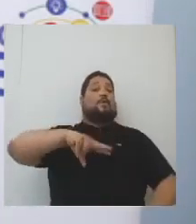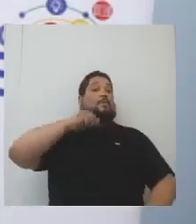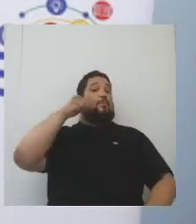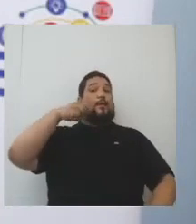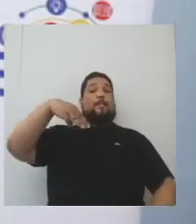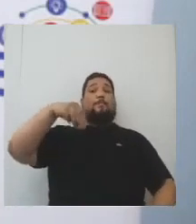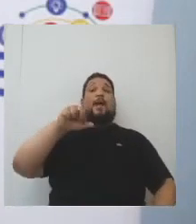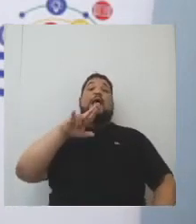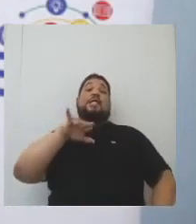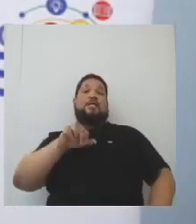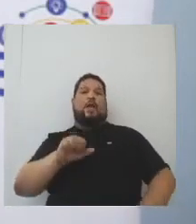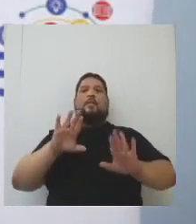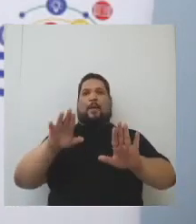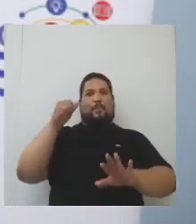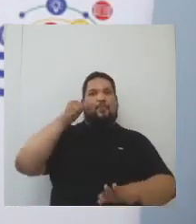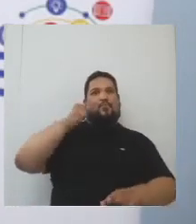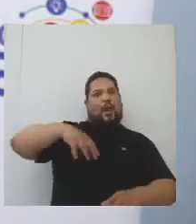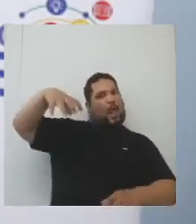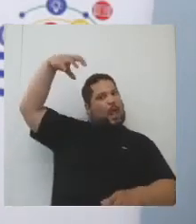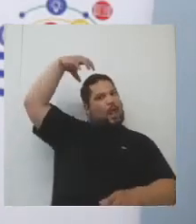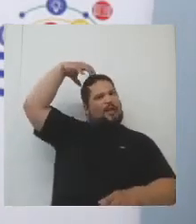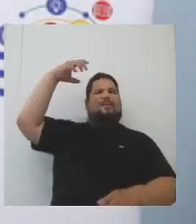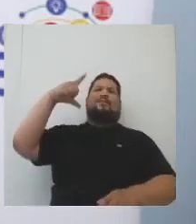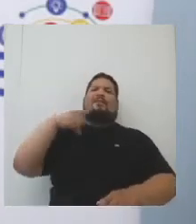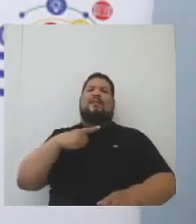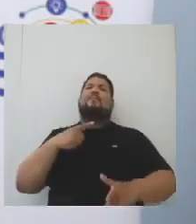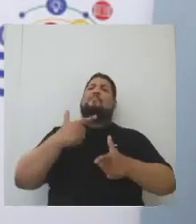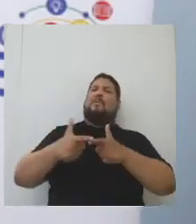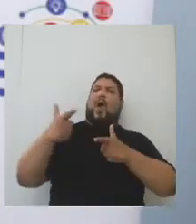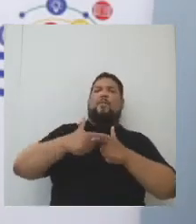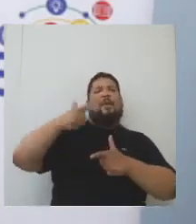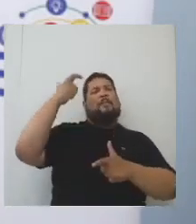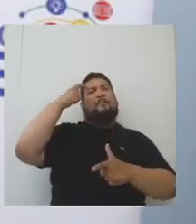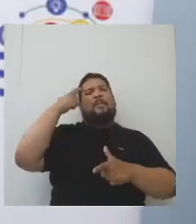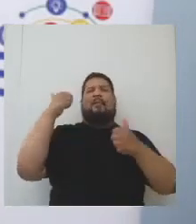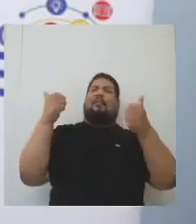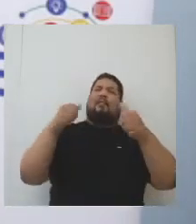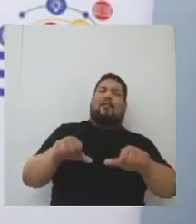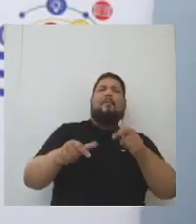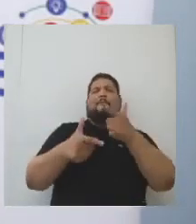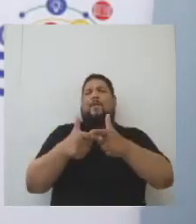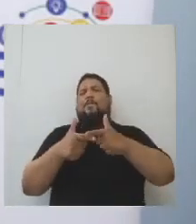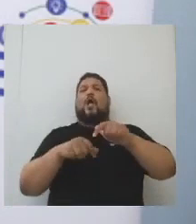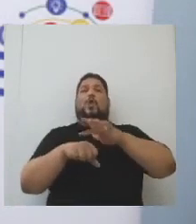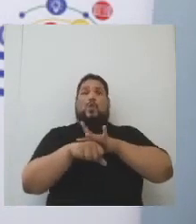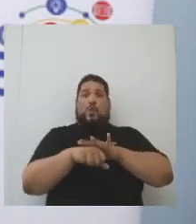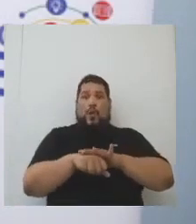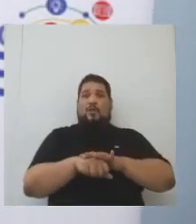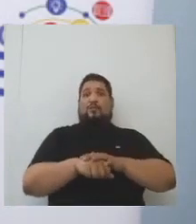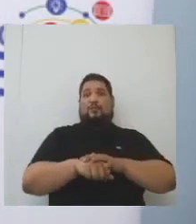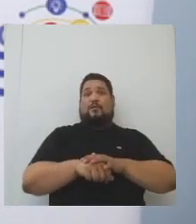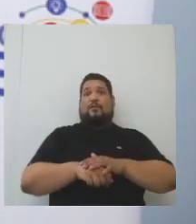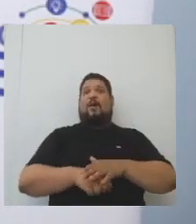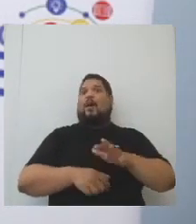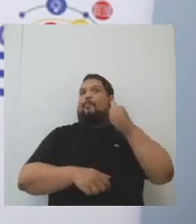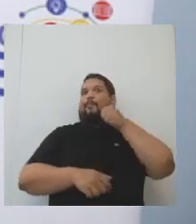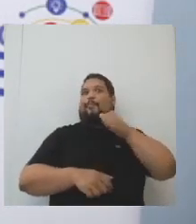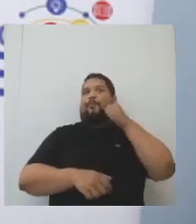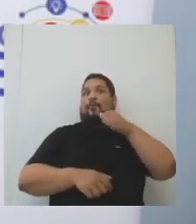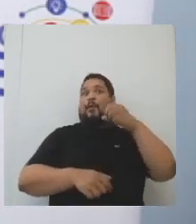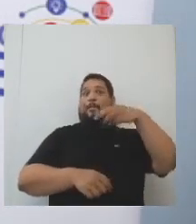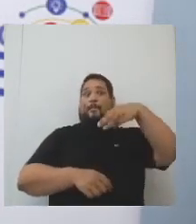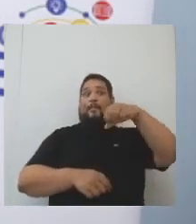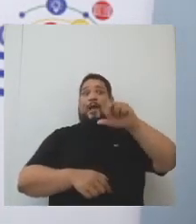Dona Maria, nessa época, estava com um problema de demência, ela estava doente. E aí ela tinha, na verdade, lapsos de